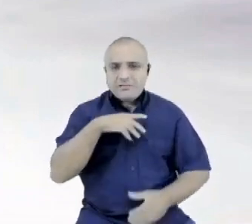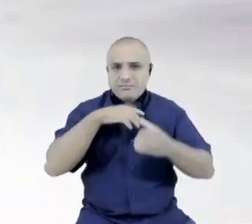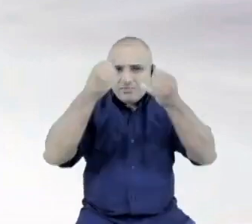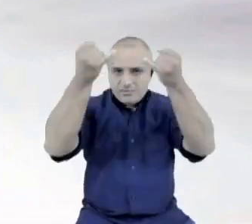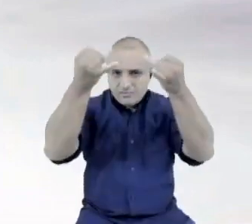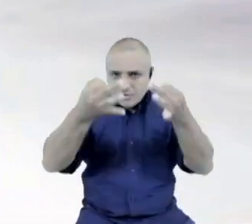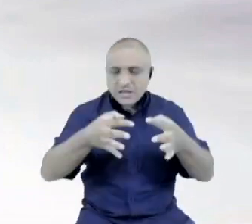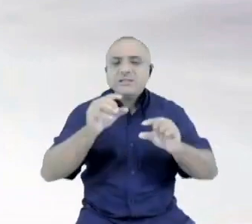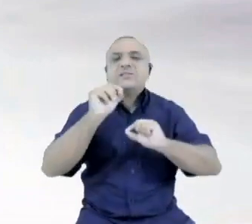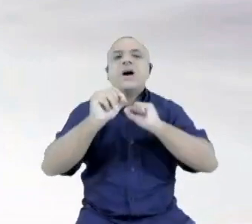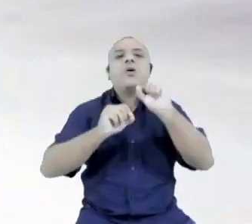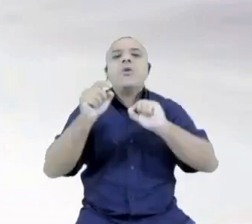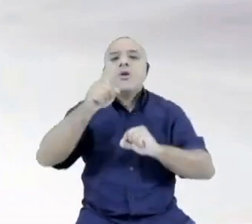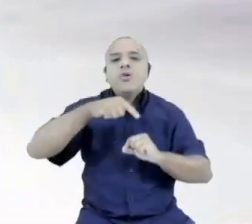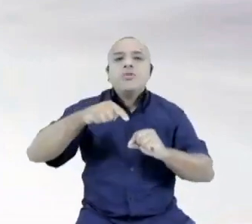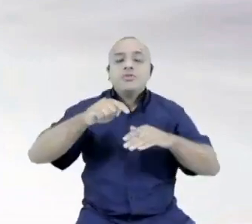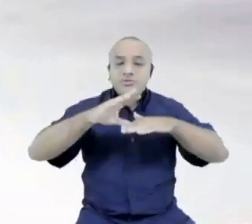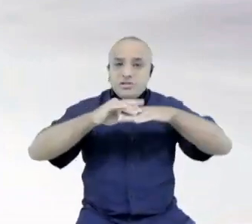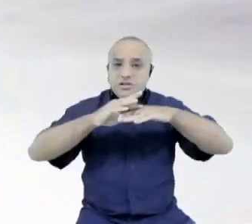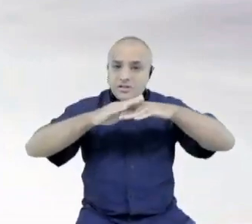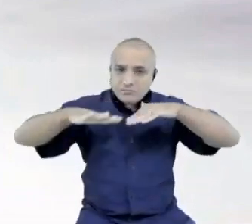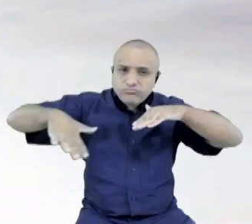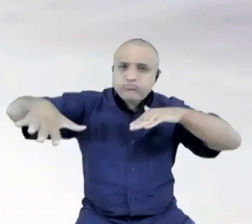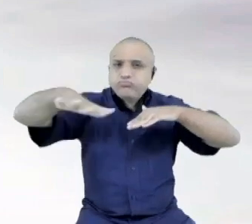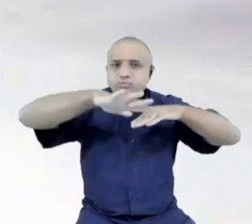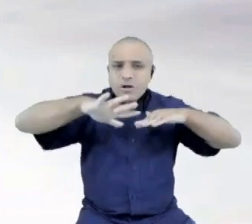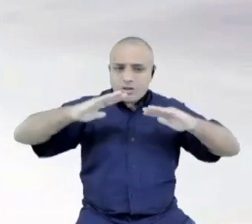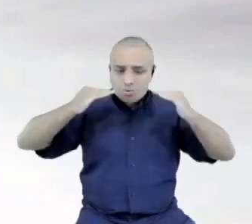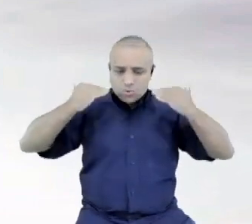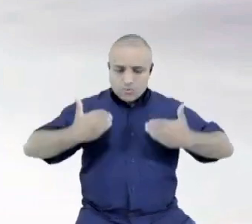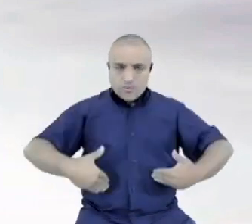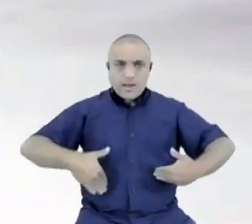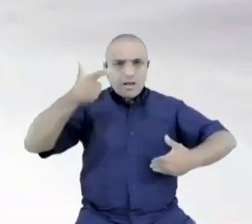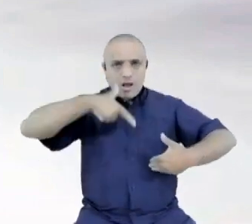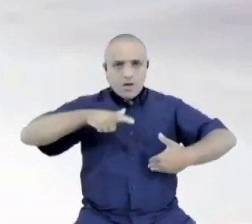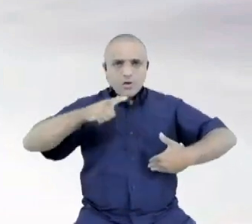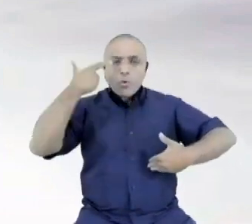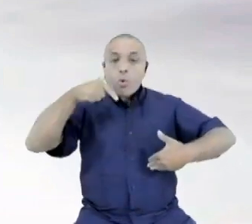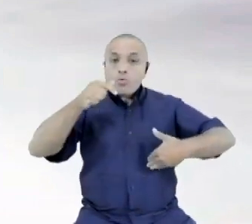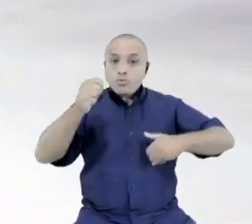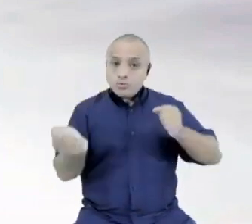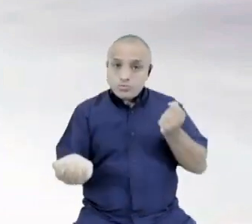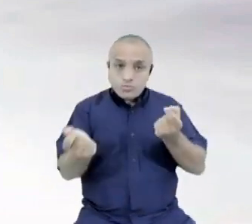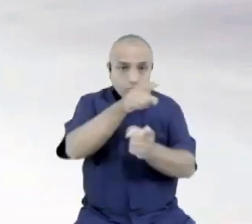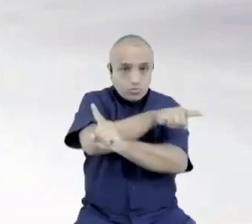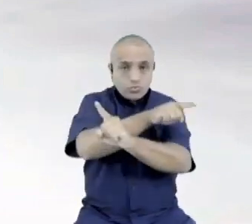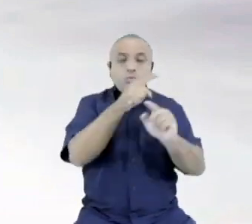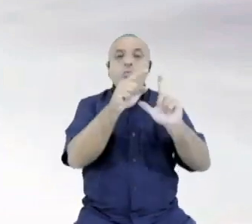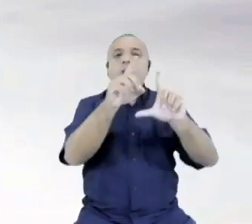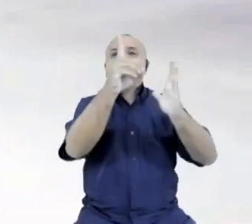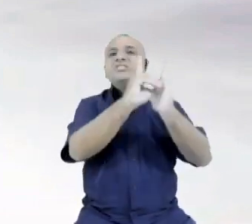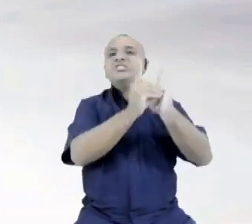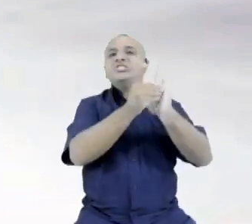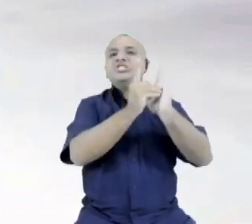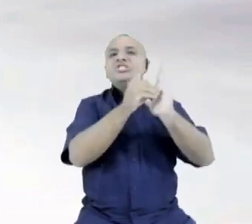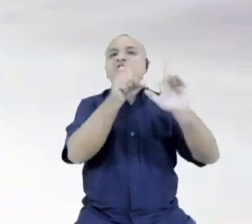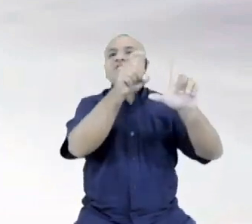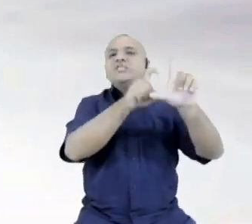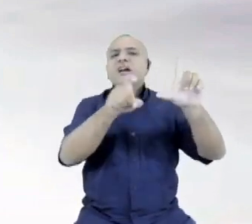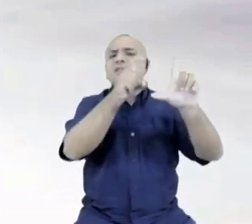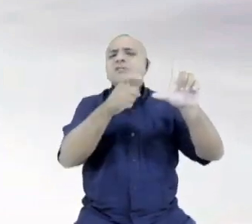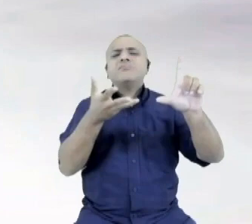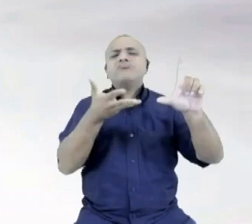onde a anatomia patológica com essa inovação, com digitalização, traz eficiência, traz ganho,